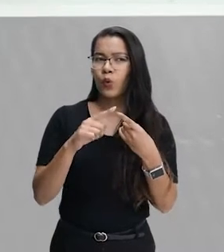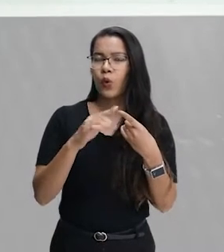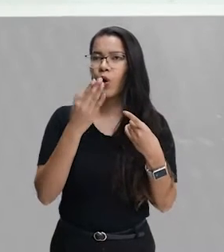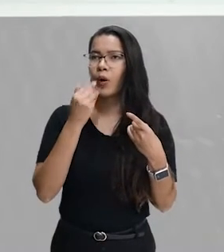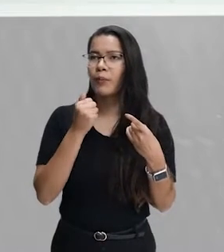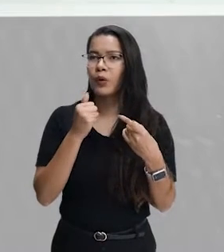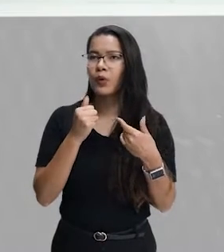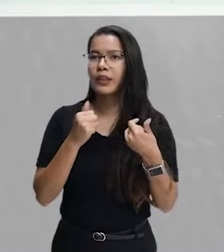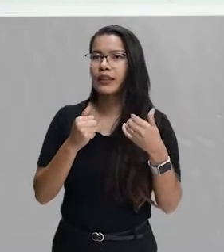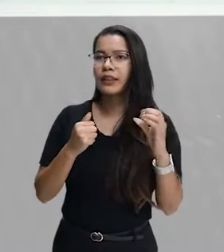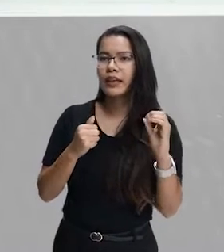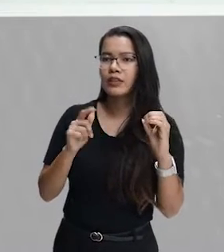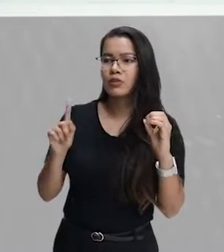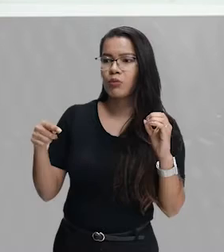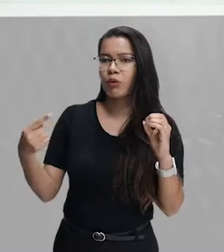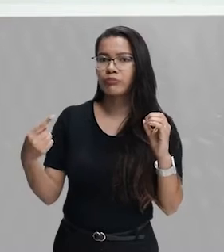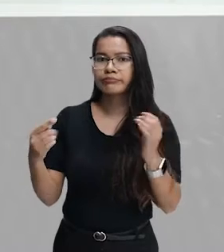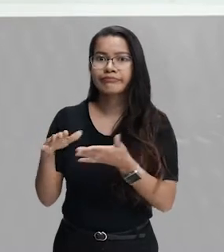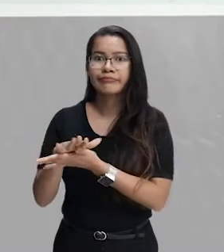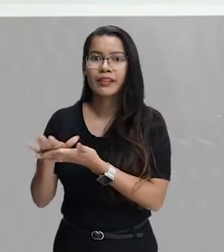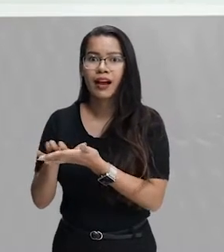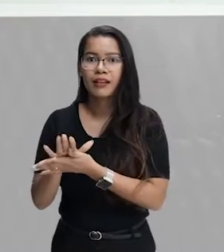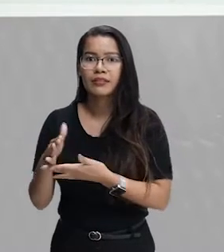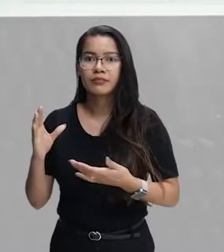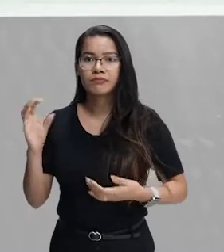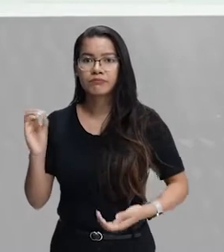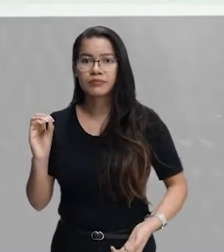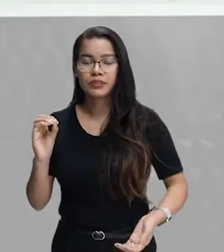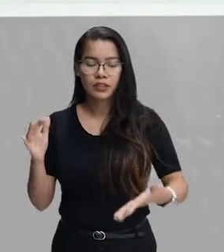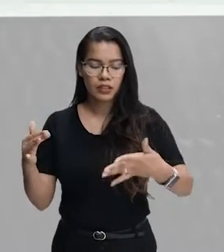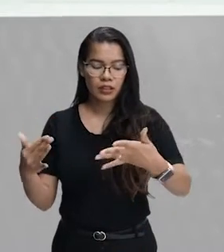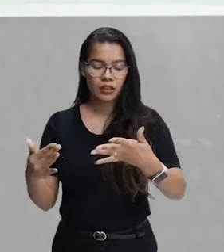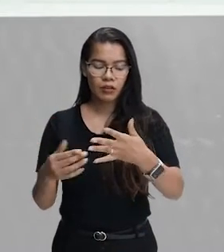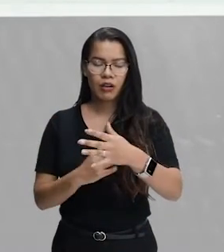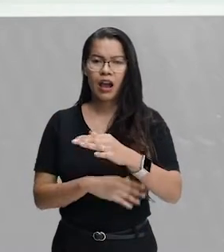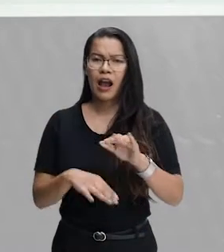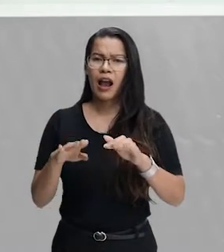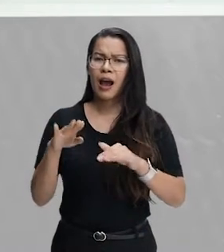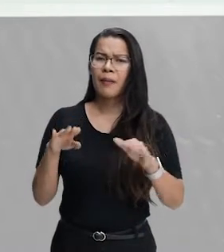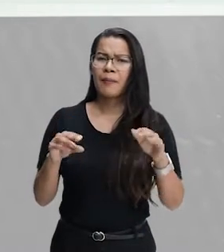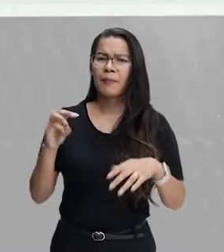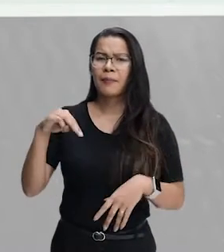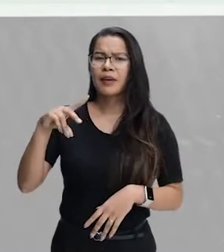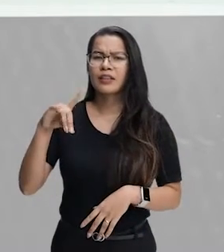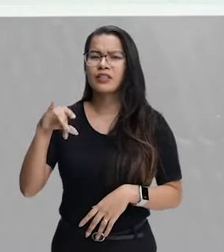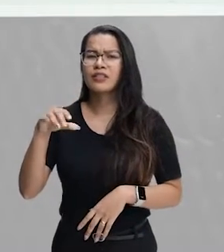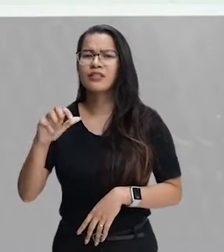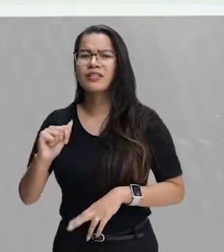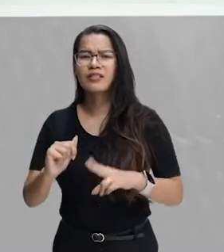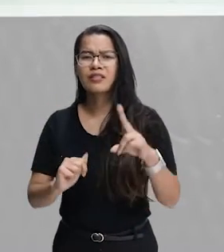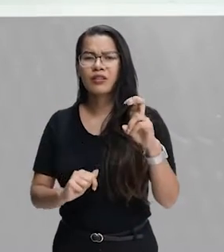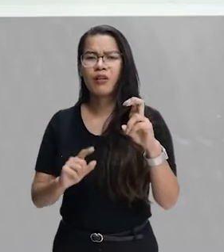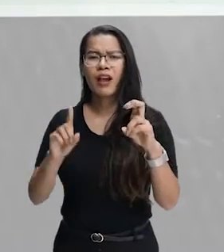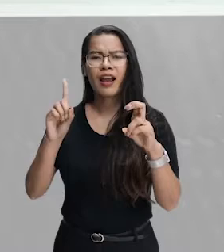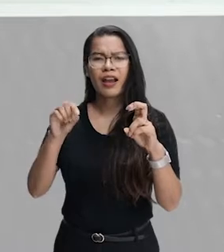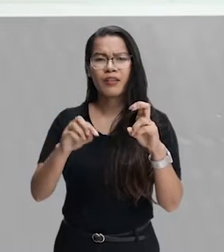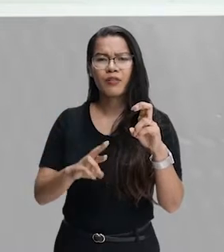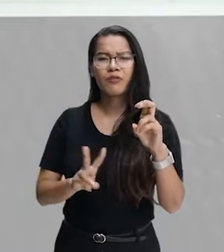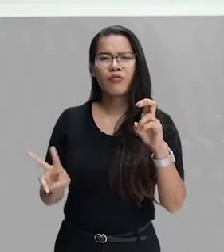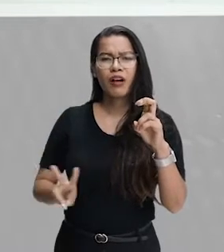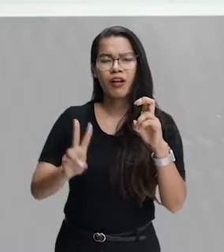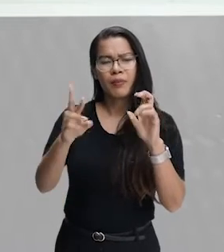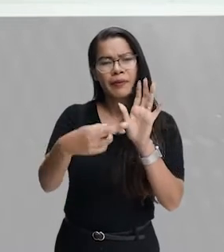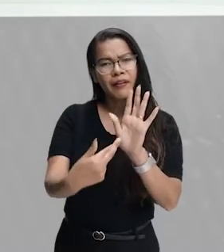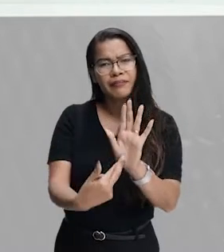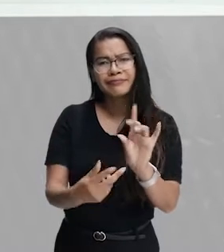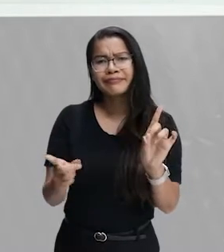outro não comeu nenhum. Será que dizer que a média é 5 seria uma média, um valor representativo? Não. Por